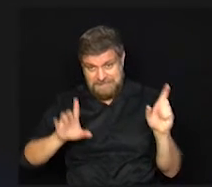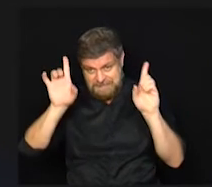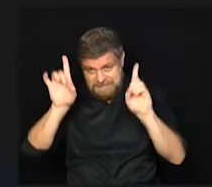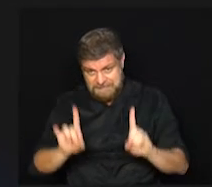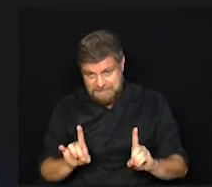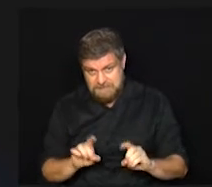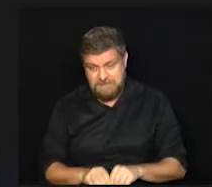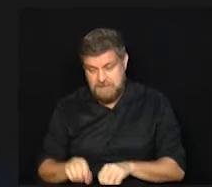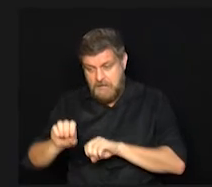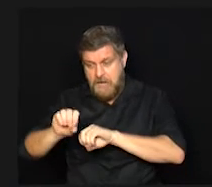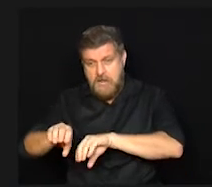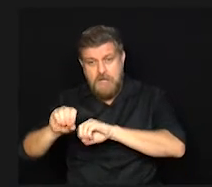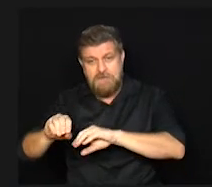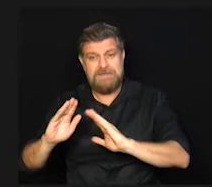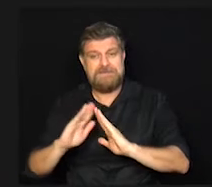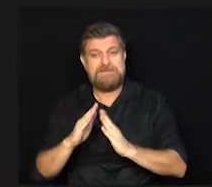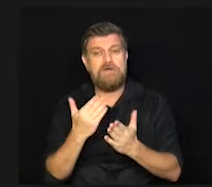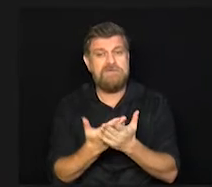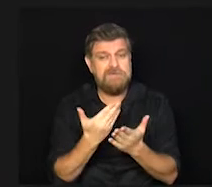escola, aulas à distância.